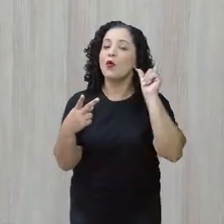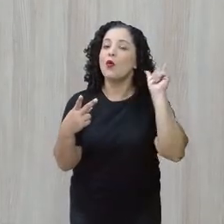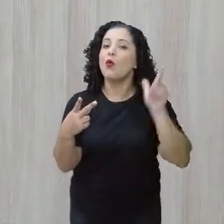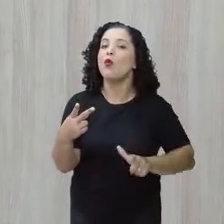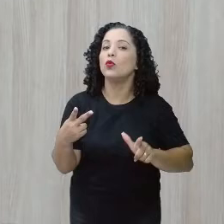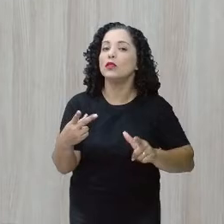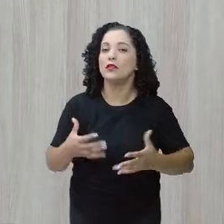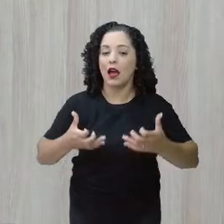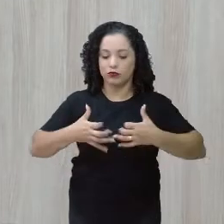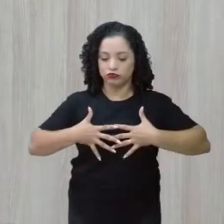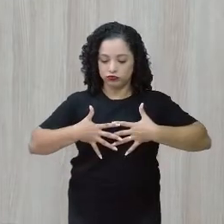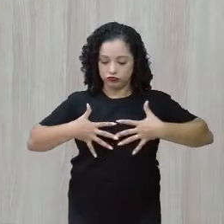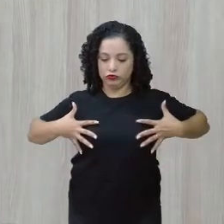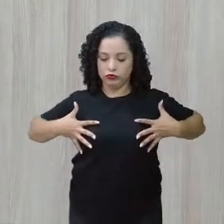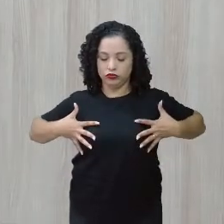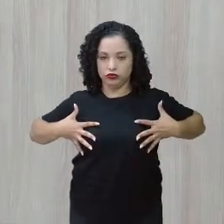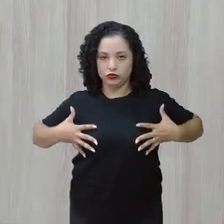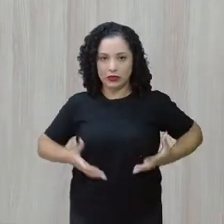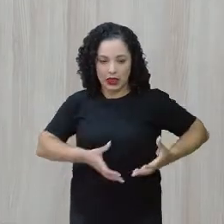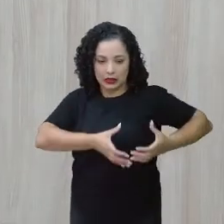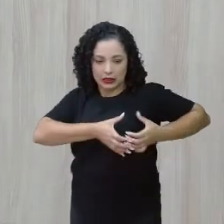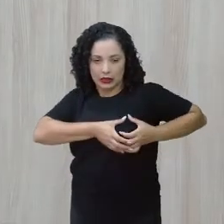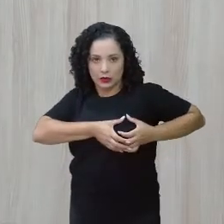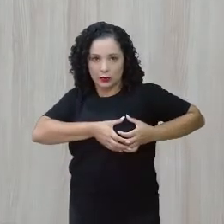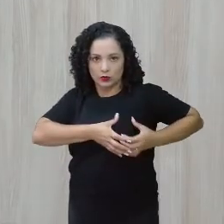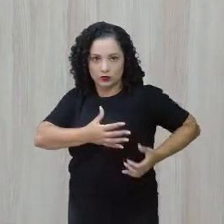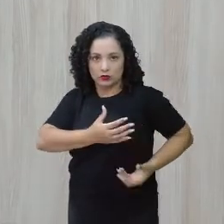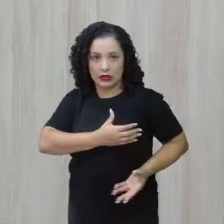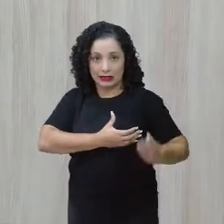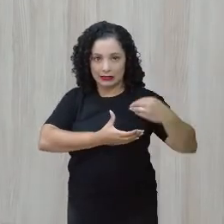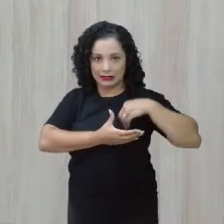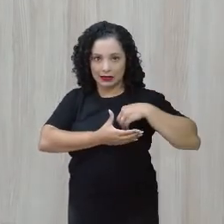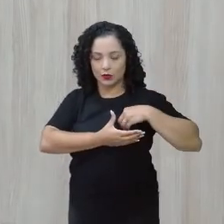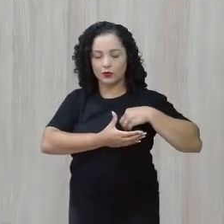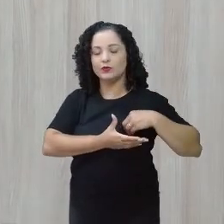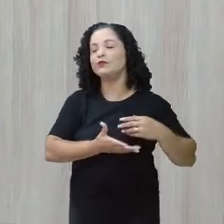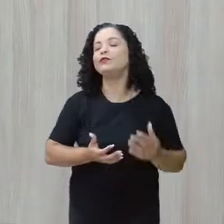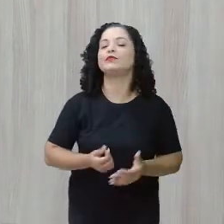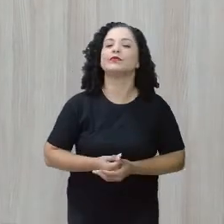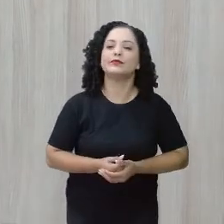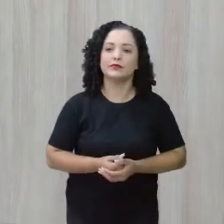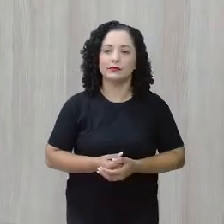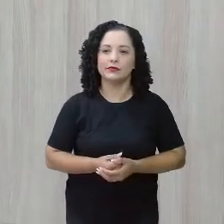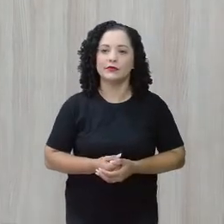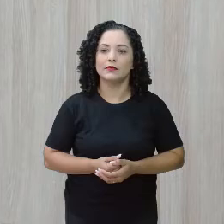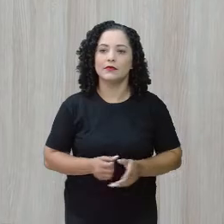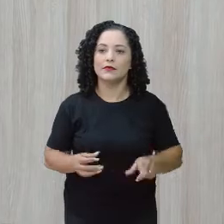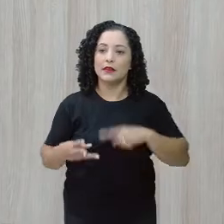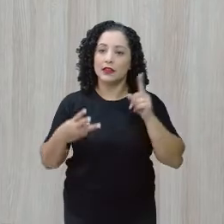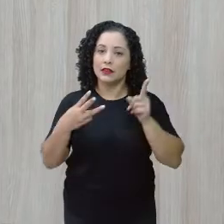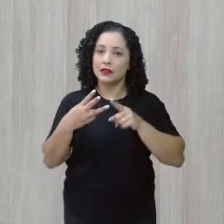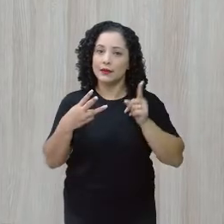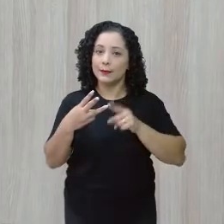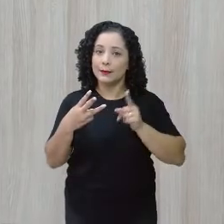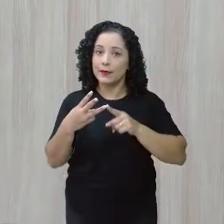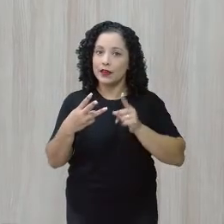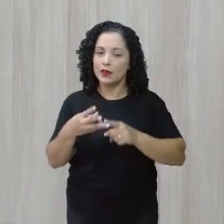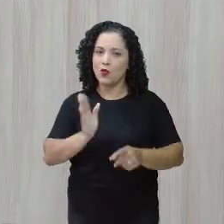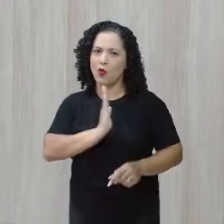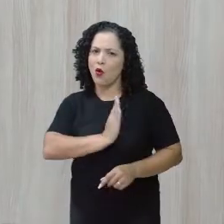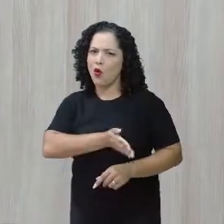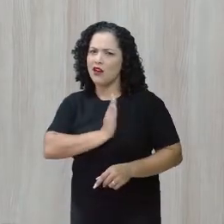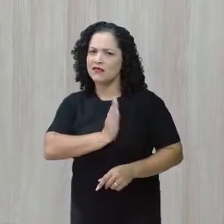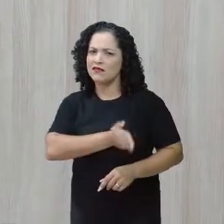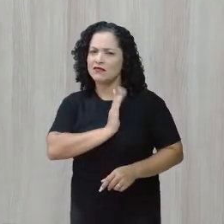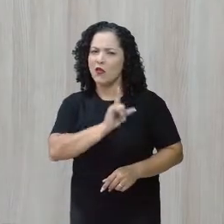caixa torácica, né? Ele está localizado no tórax, na parte superior aí do nosso tronco. Outra coisa, o nosso coração ele